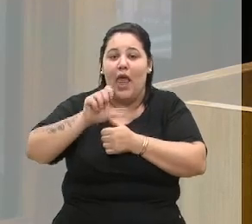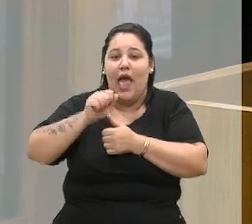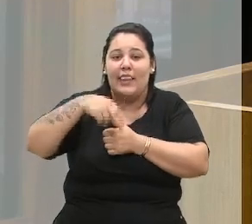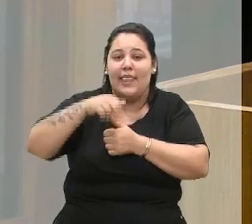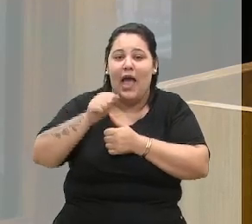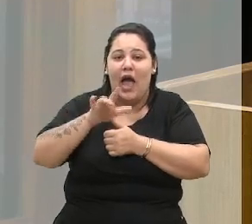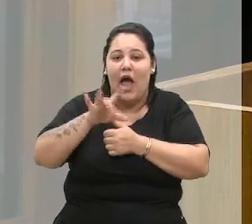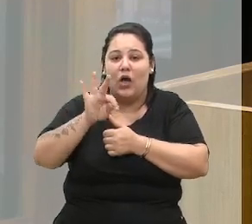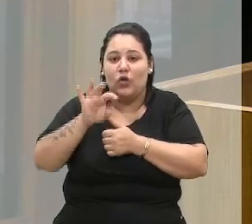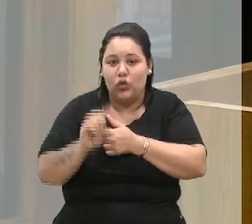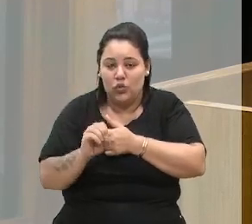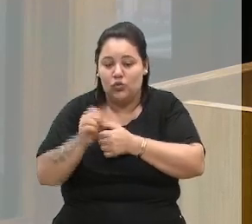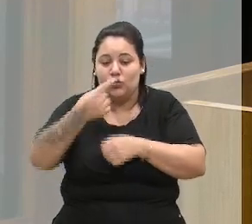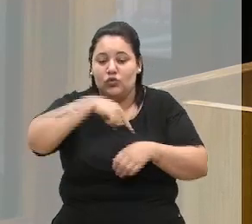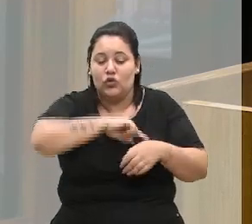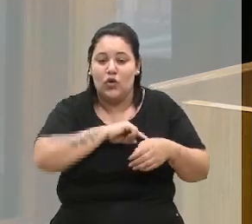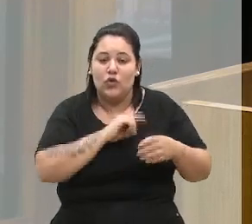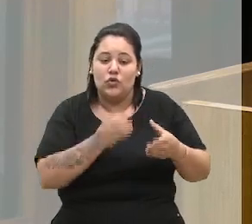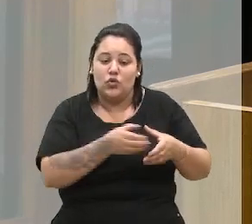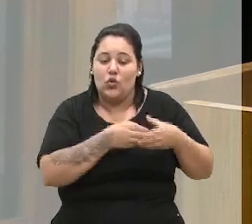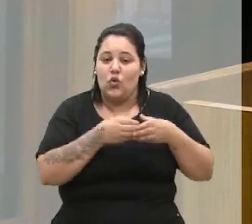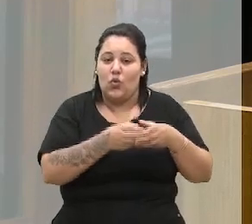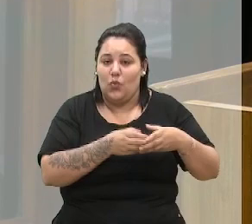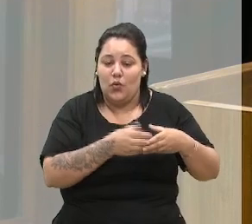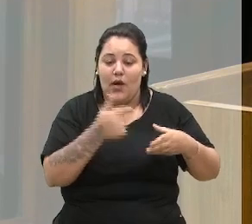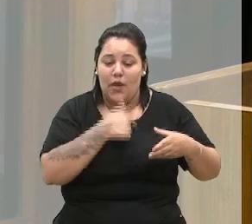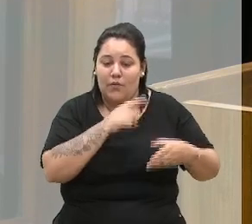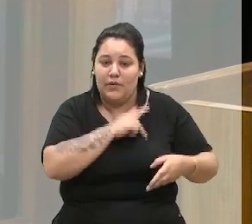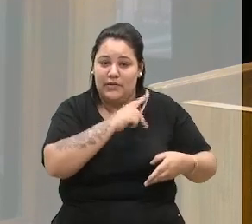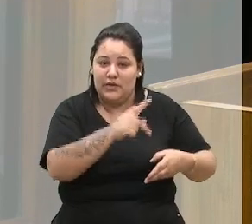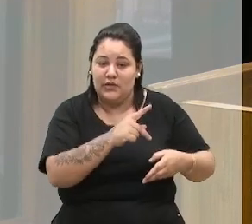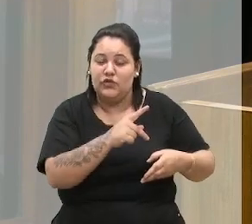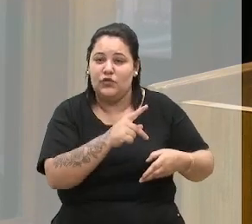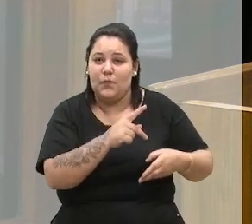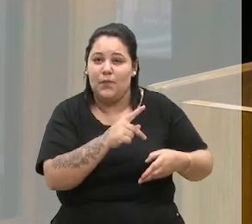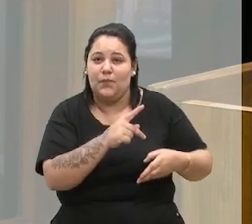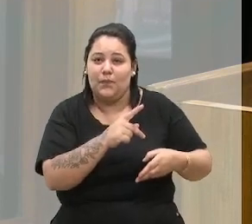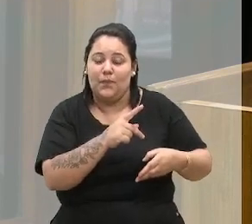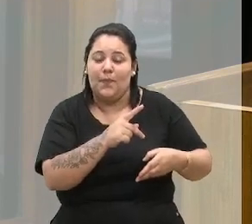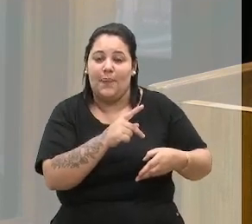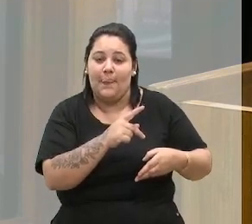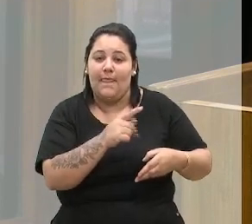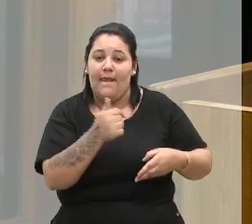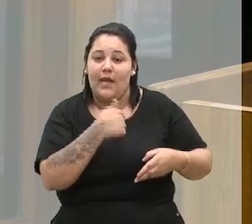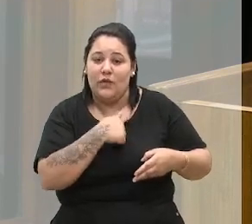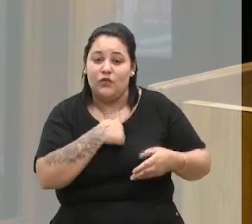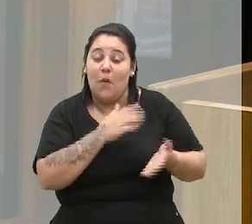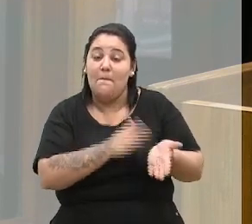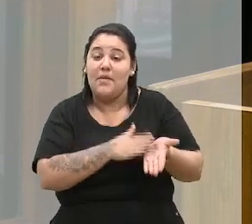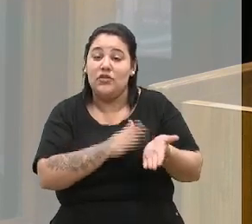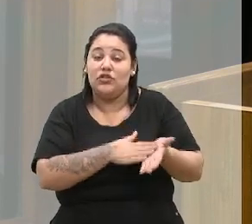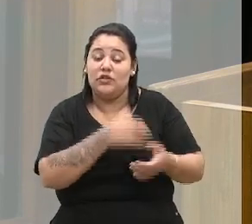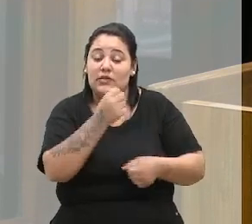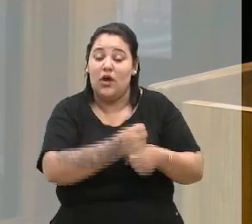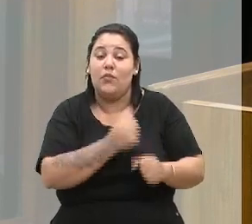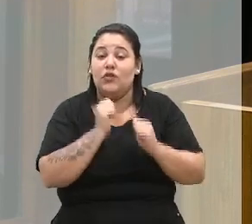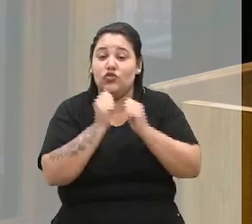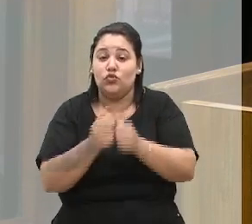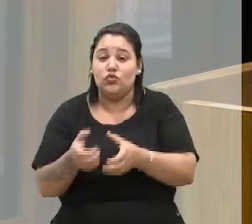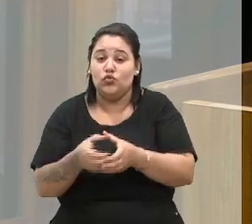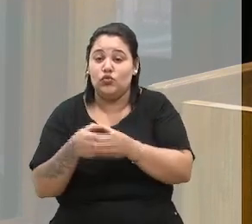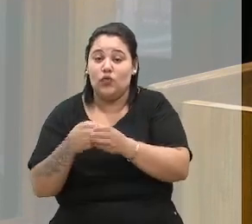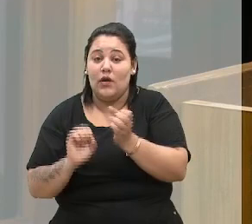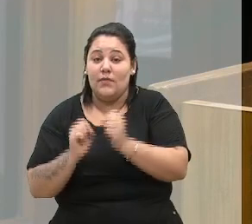da Frente Parlamentar, como presidente, eu estou mediando essa obra junto ao DENIT e